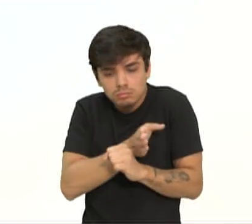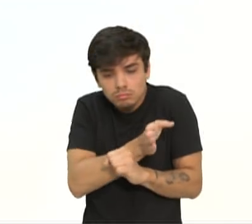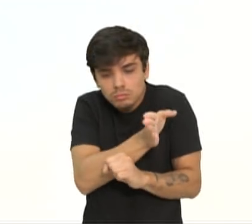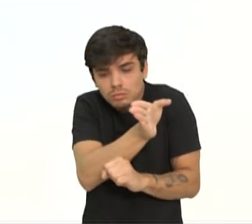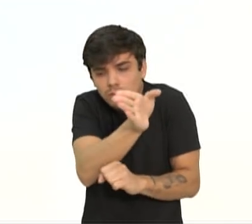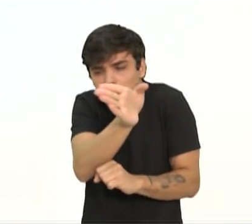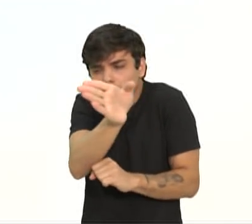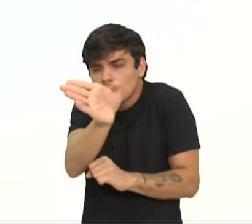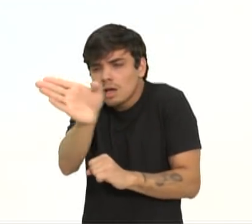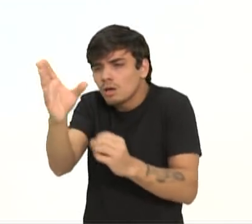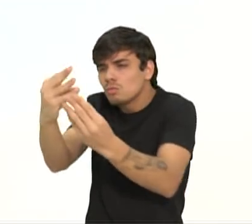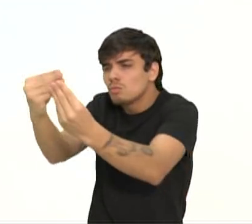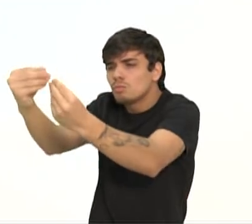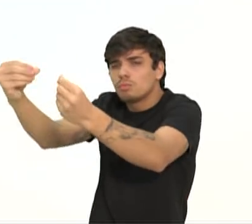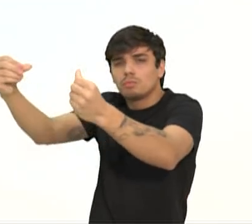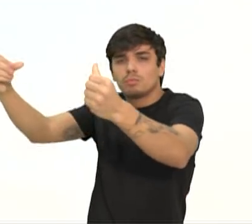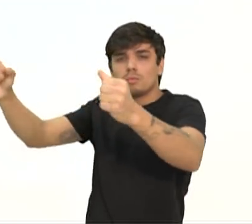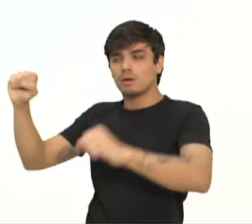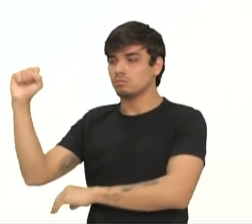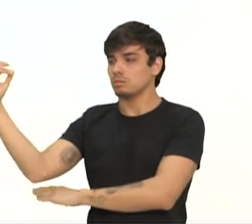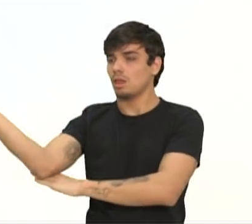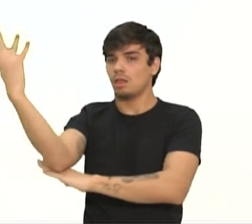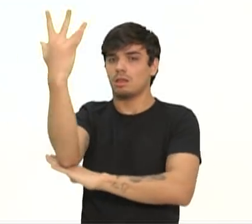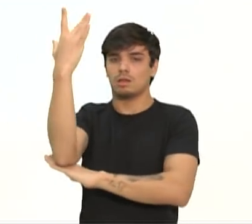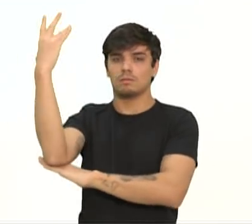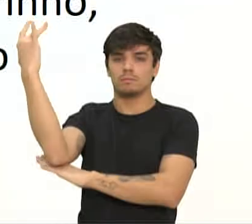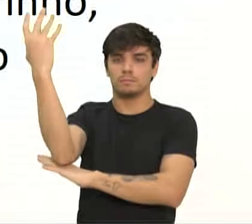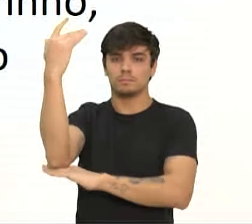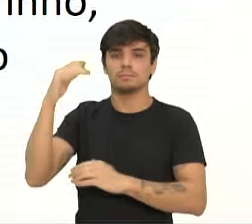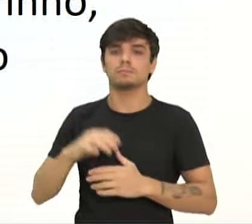e desaparecia atrás da mata.